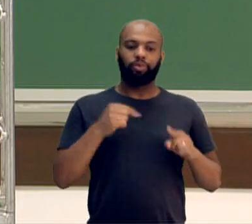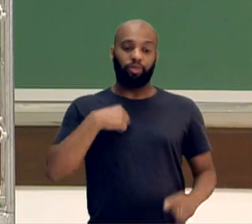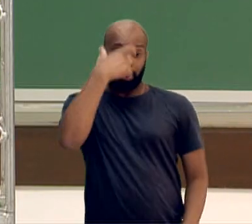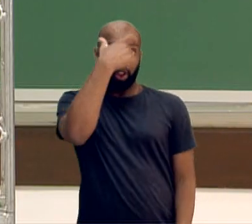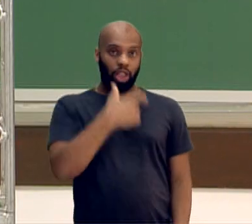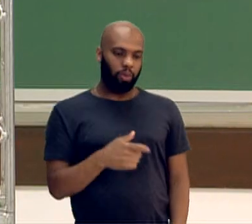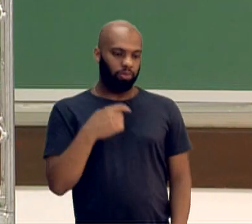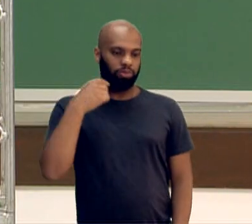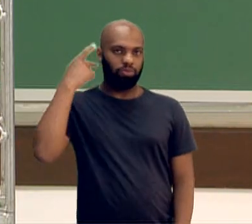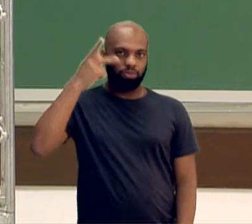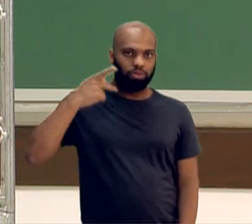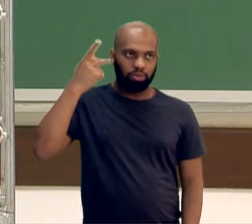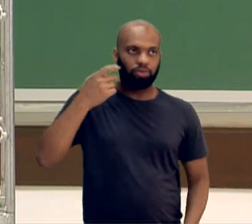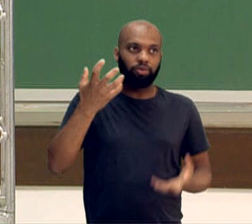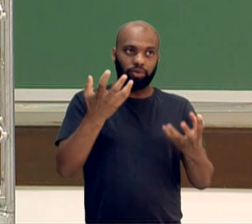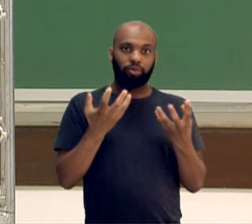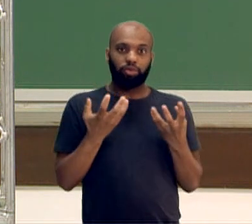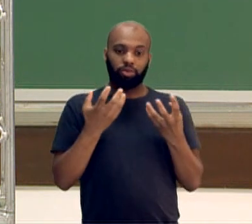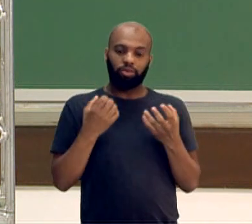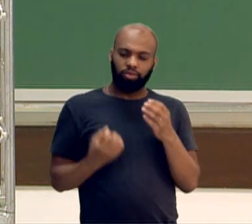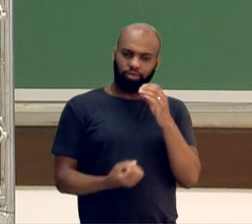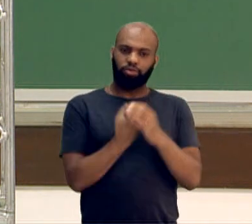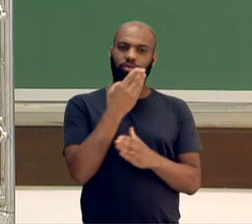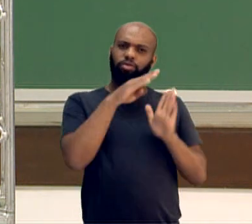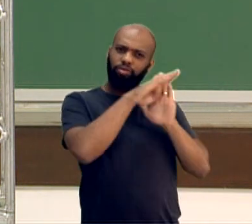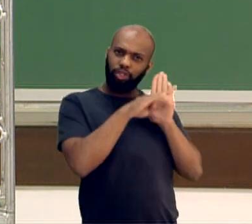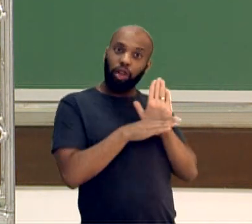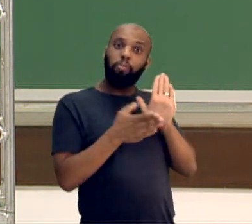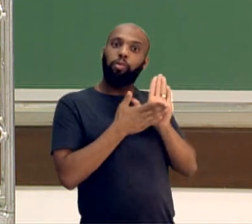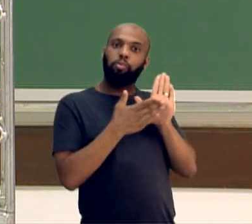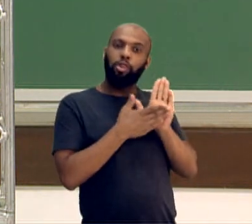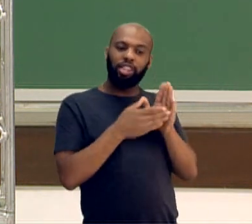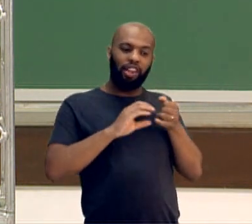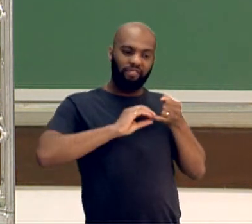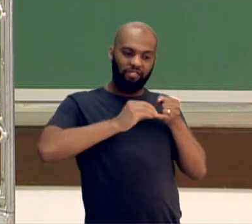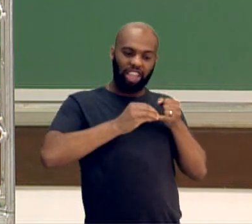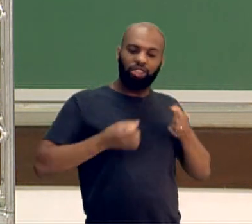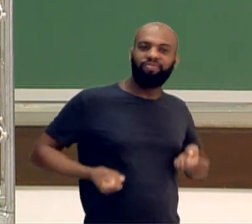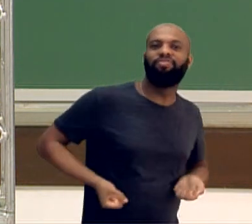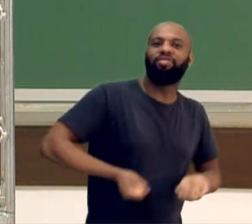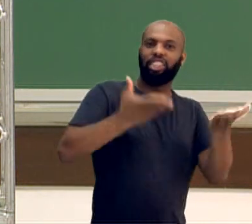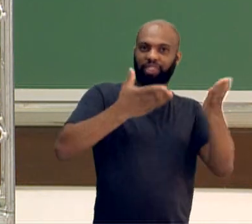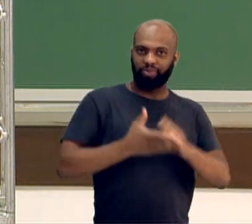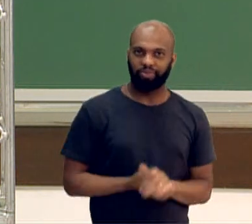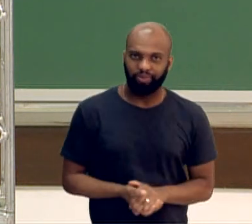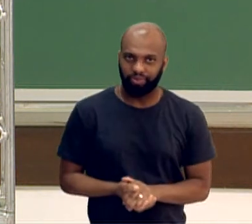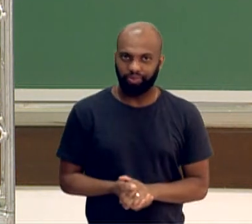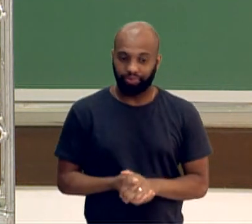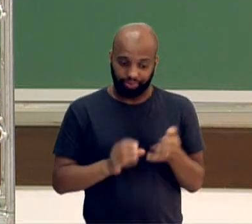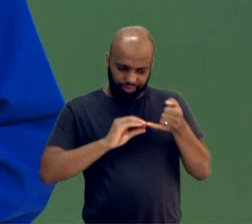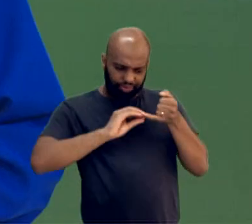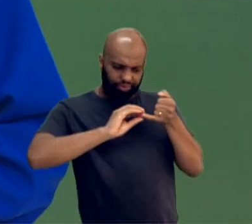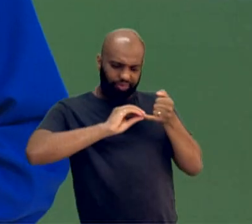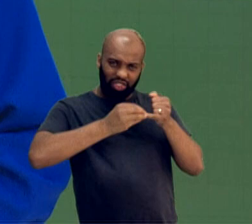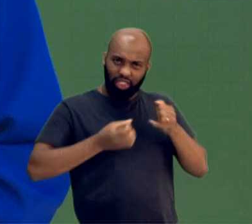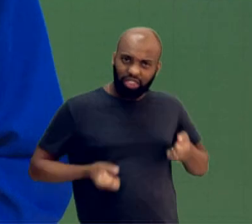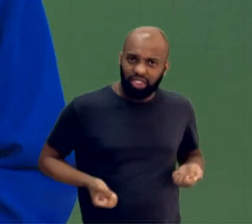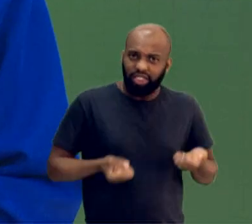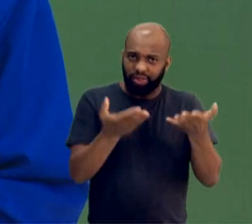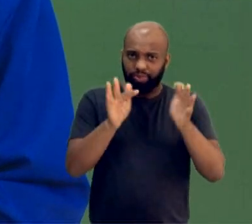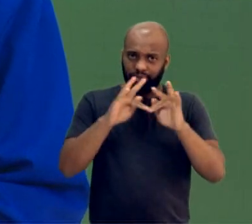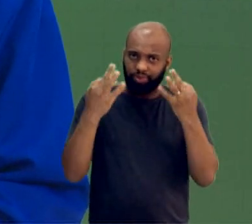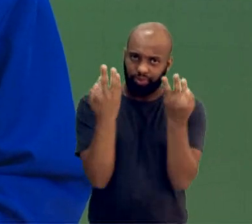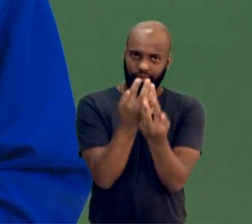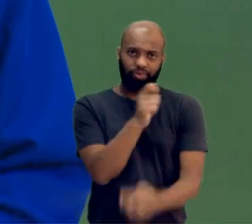programa Feijão Comunitário. Vou distribuir feijão aí para todas as famílias de